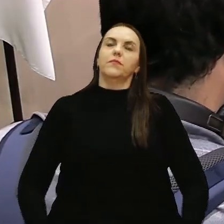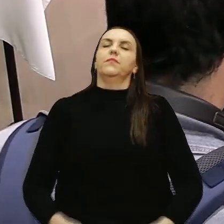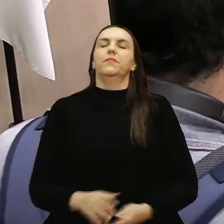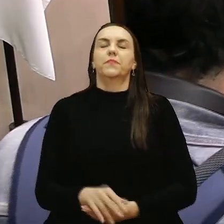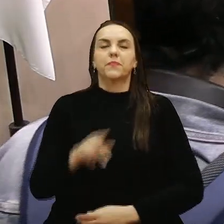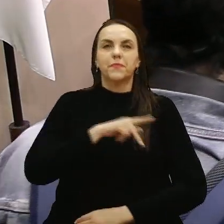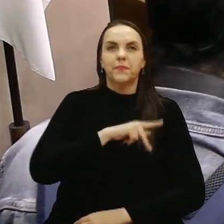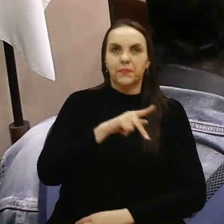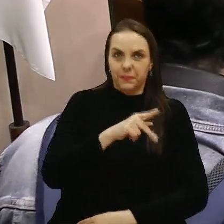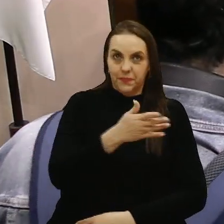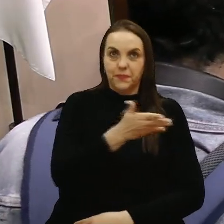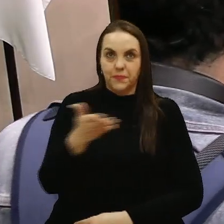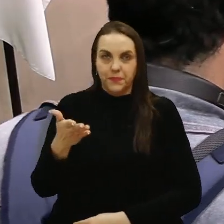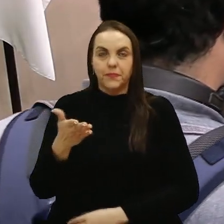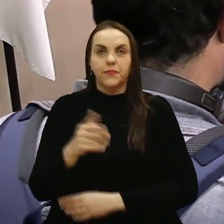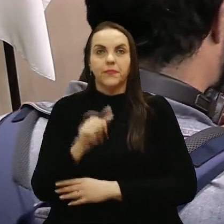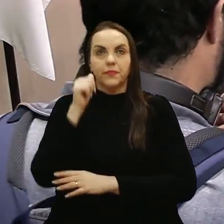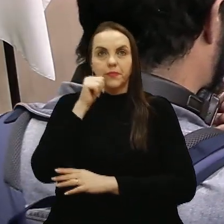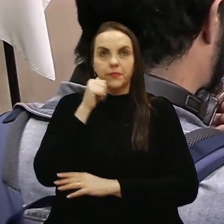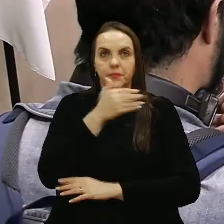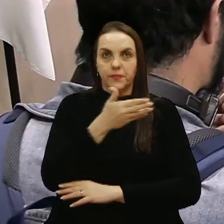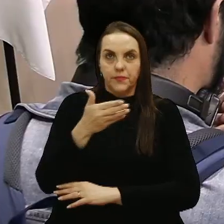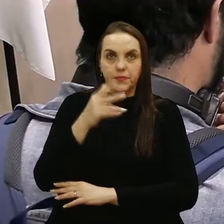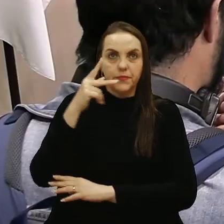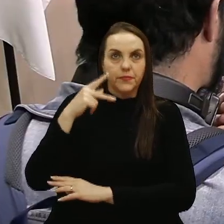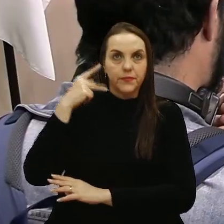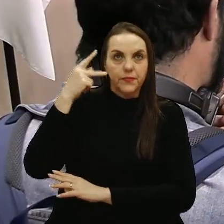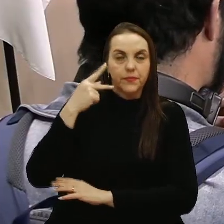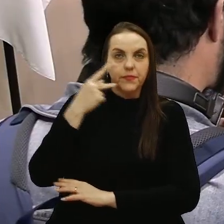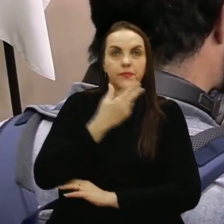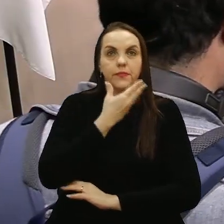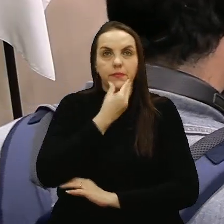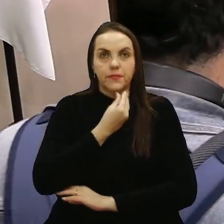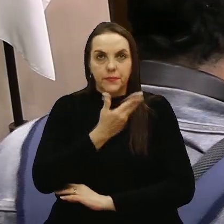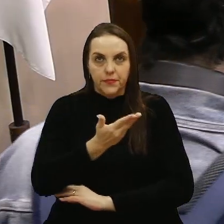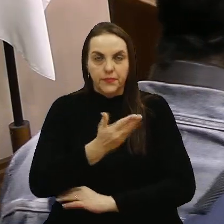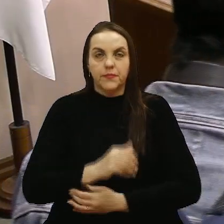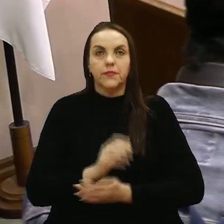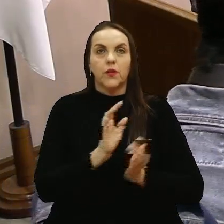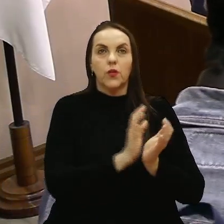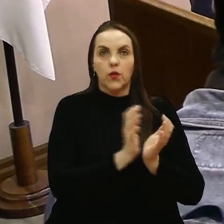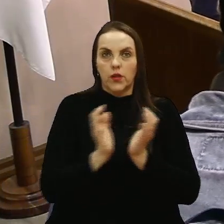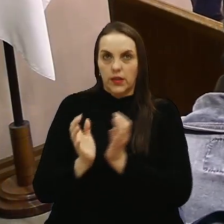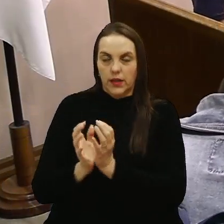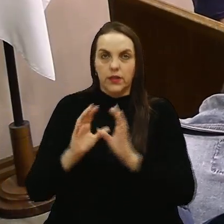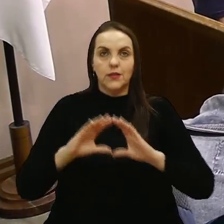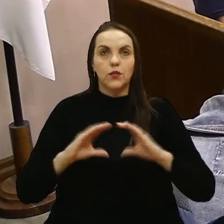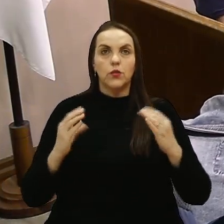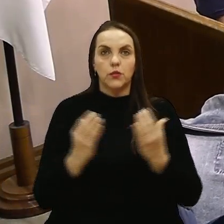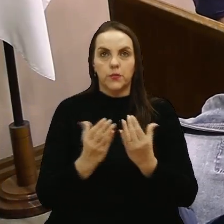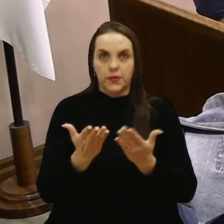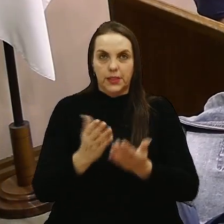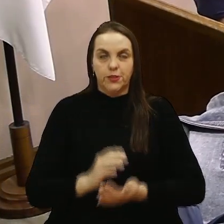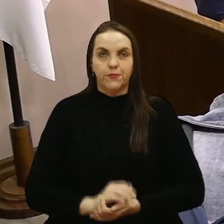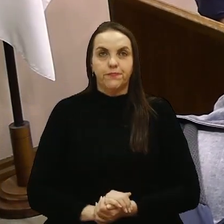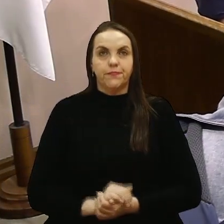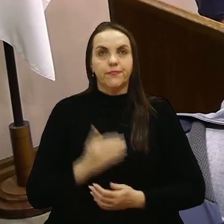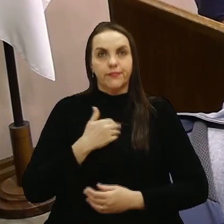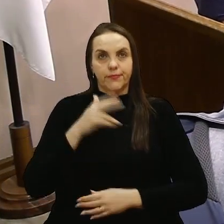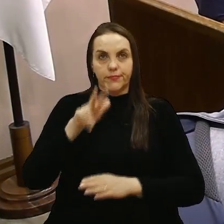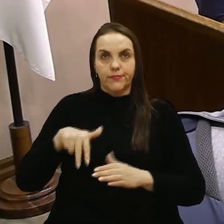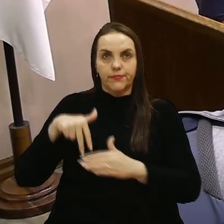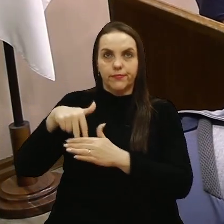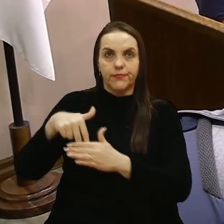Senhor presidente, senhoras vereadoras e vereadores, colegas e comunidade. Eu vim hoje